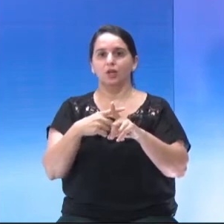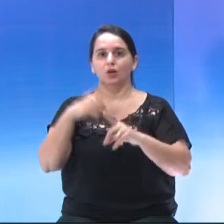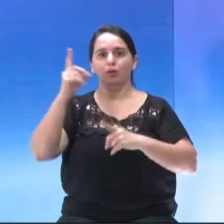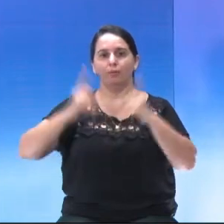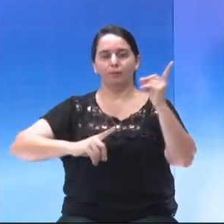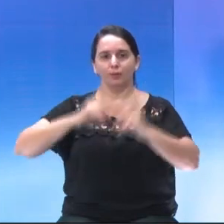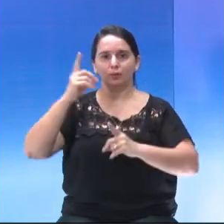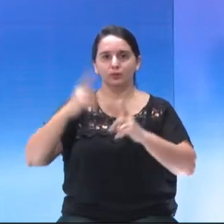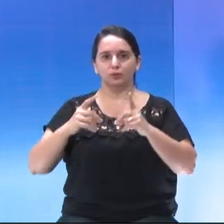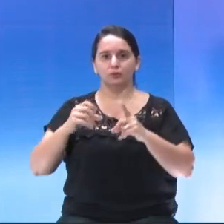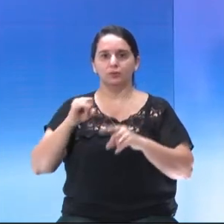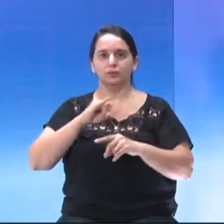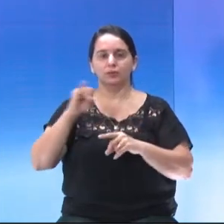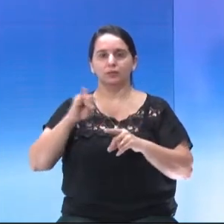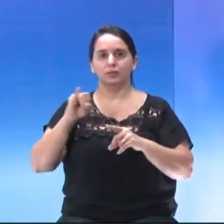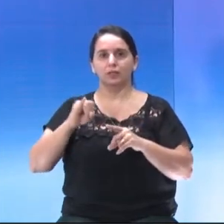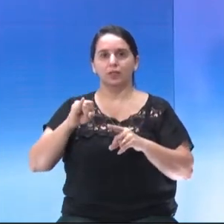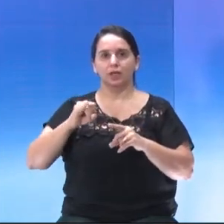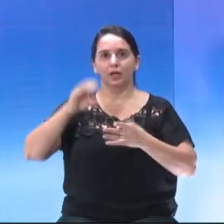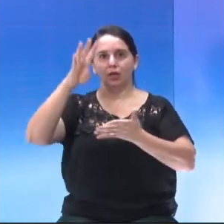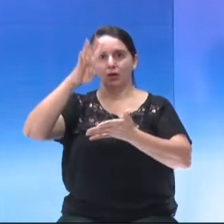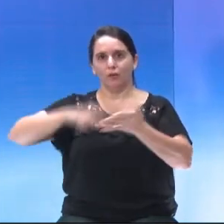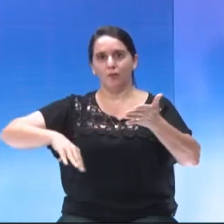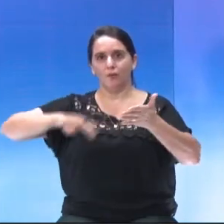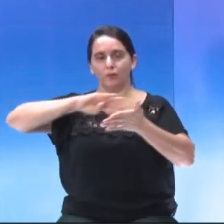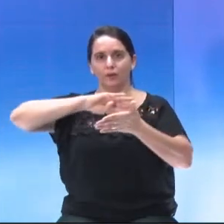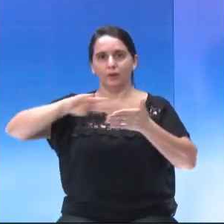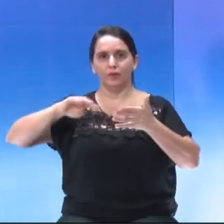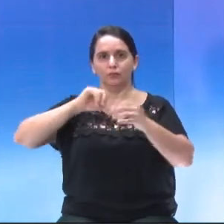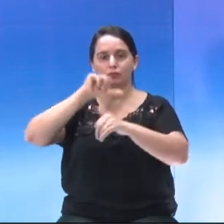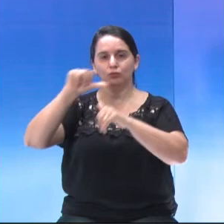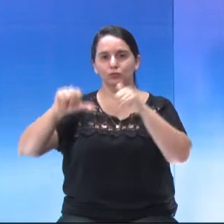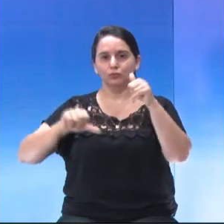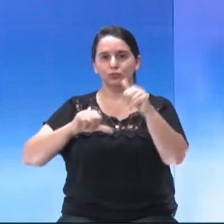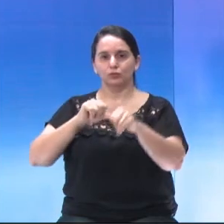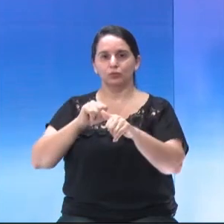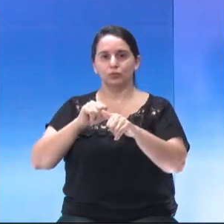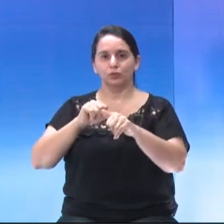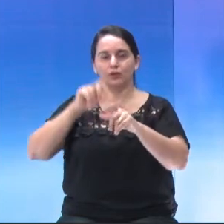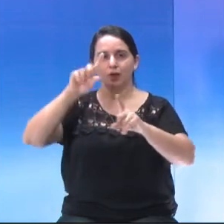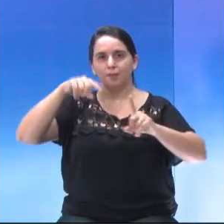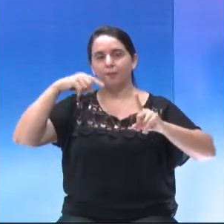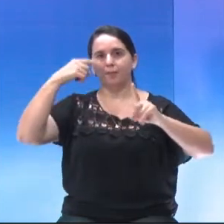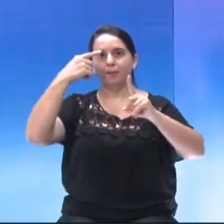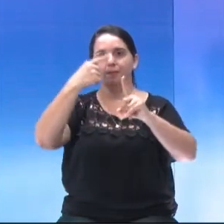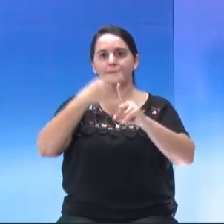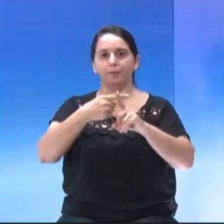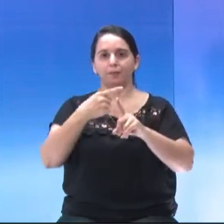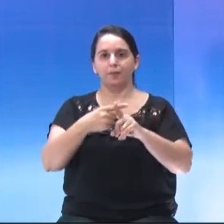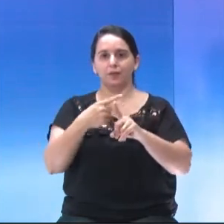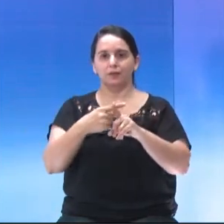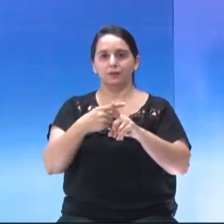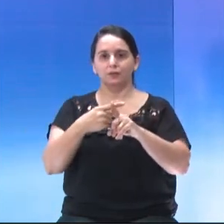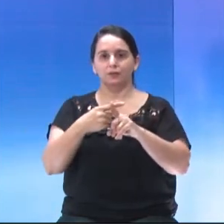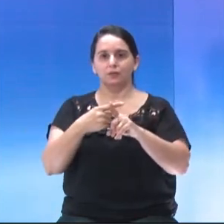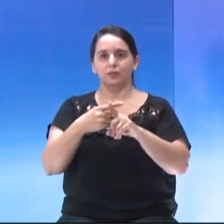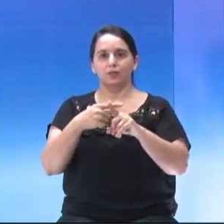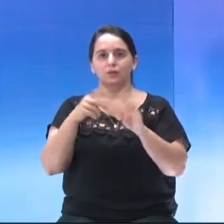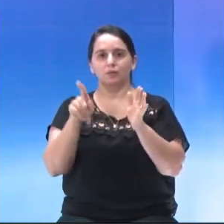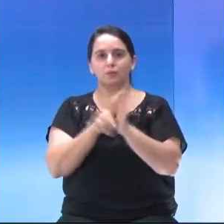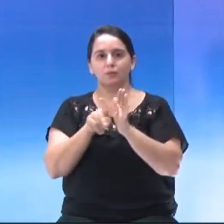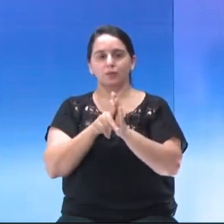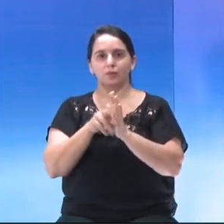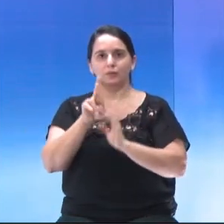Caso a reação seja endotérmica, o gráfico se inverte. A entalpia do produto vai ser acima da entalpia dos